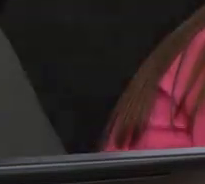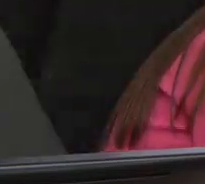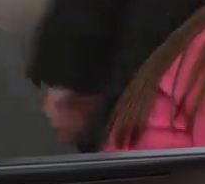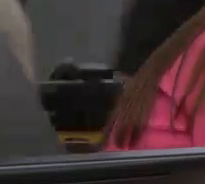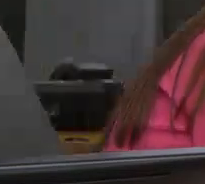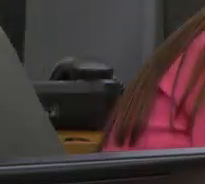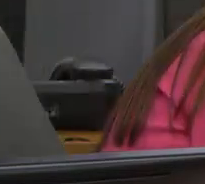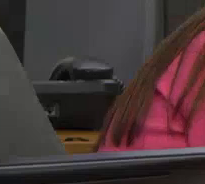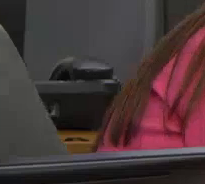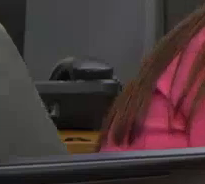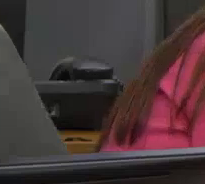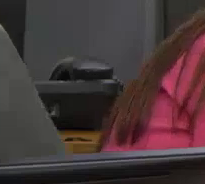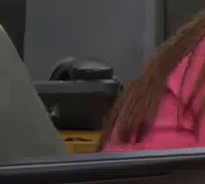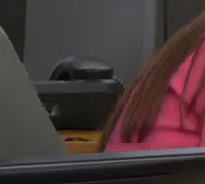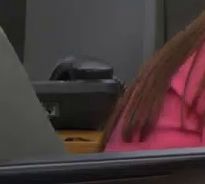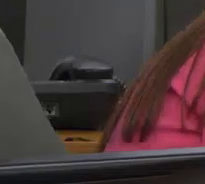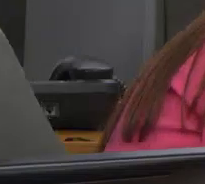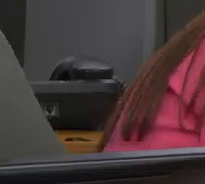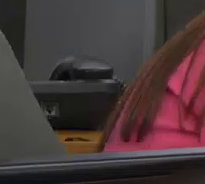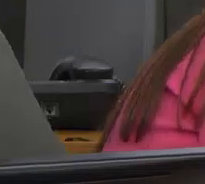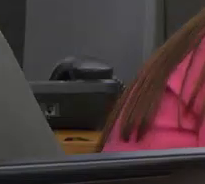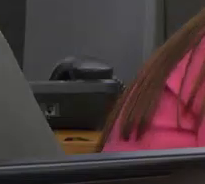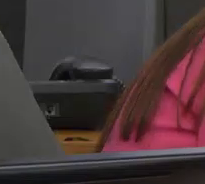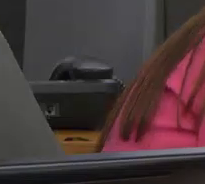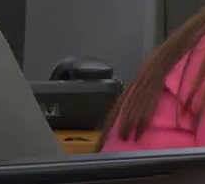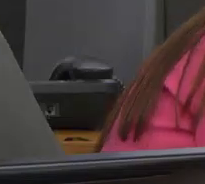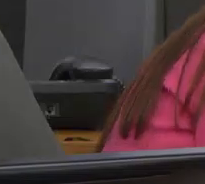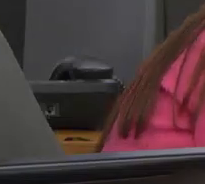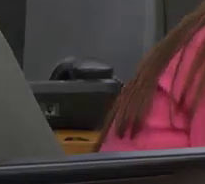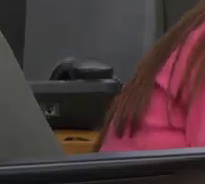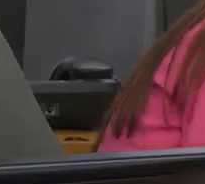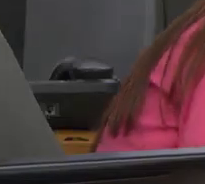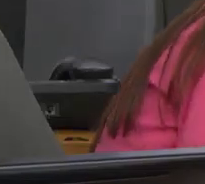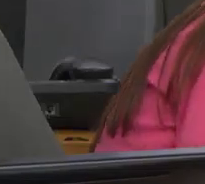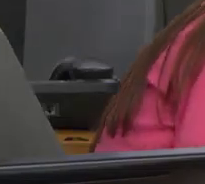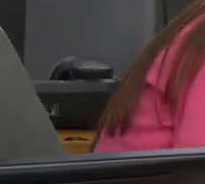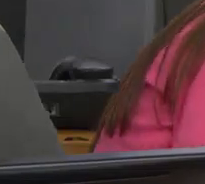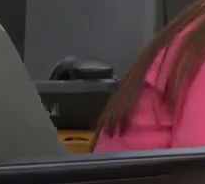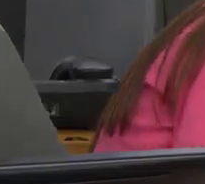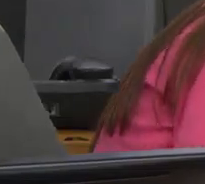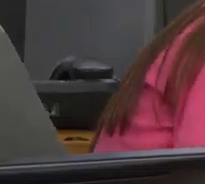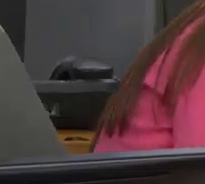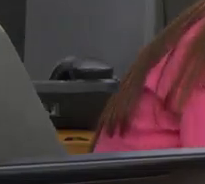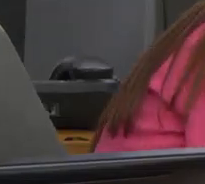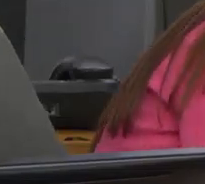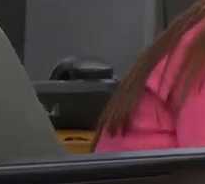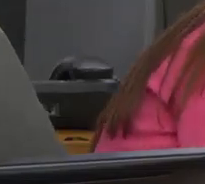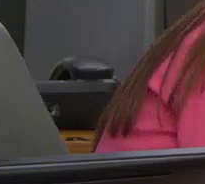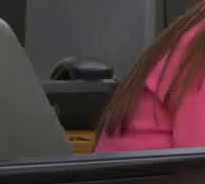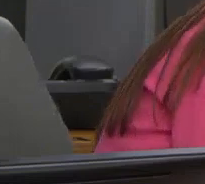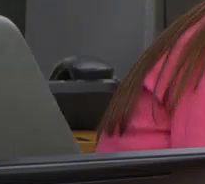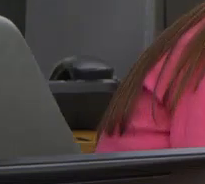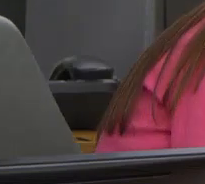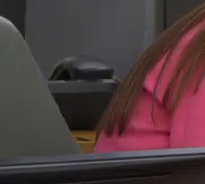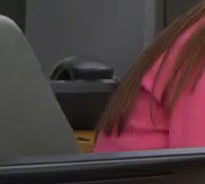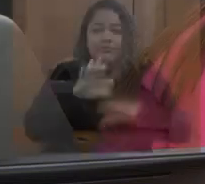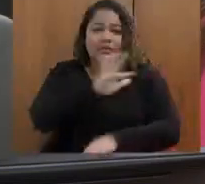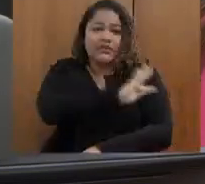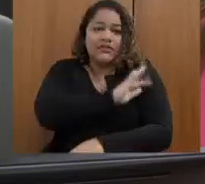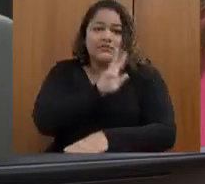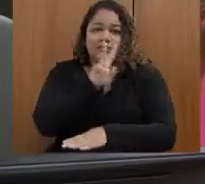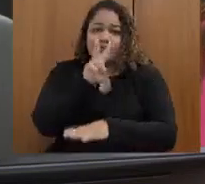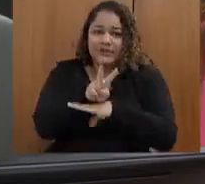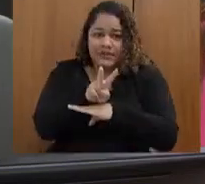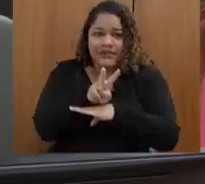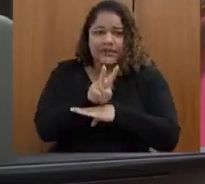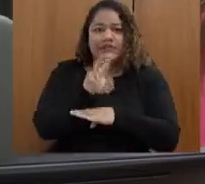maior parte as nossas reuniões da Assembleia fiscaliza da educação é evidente que existe